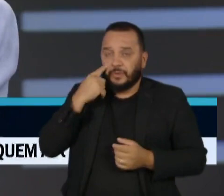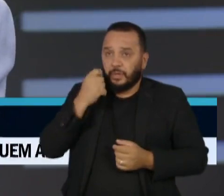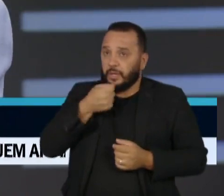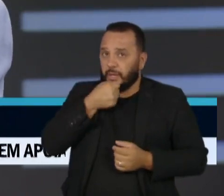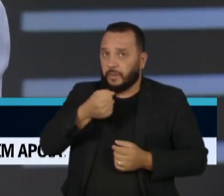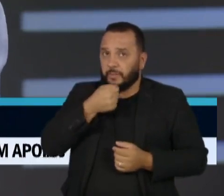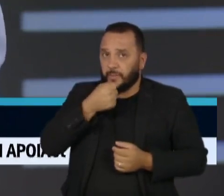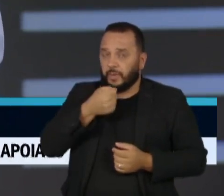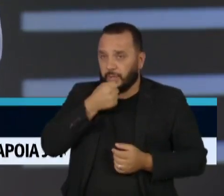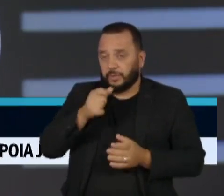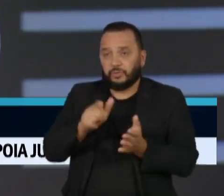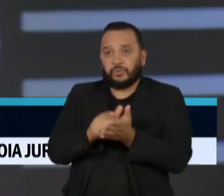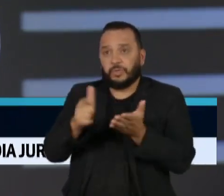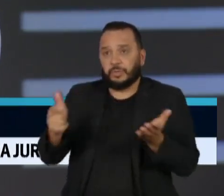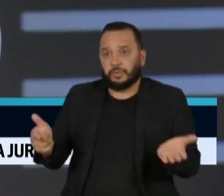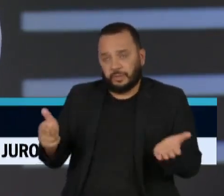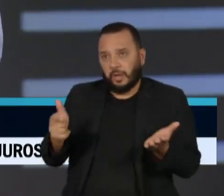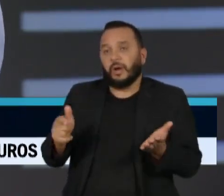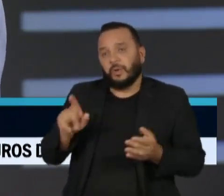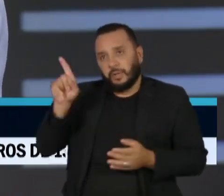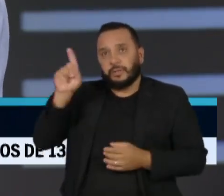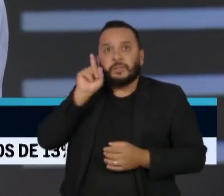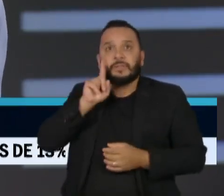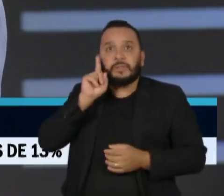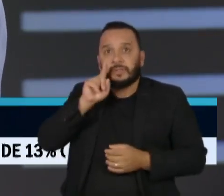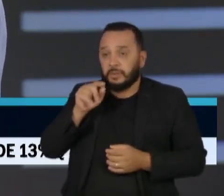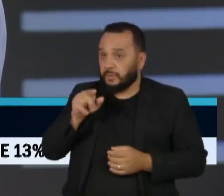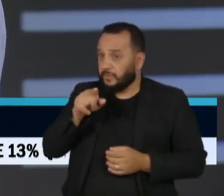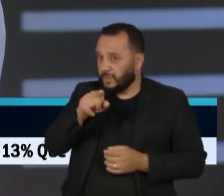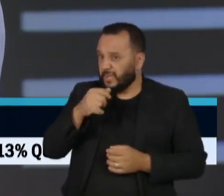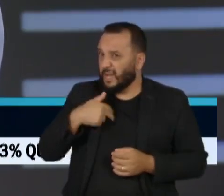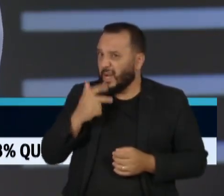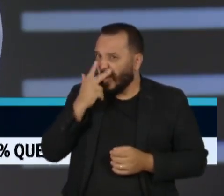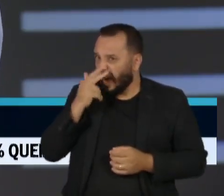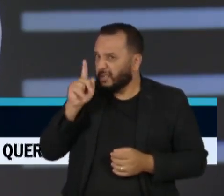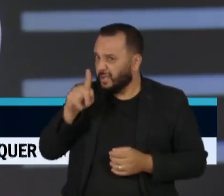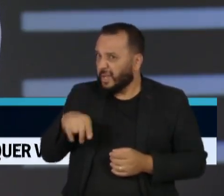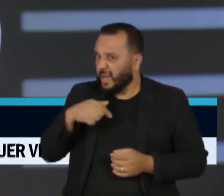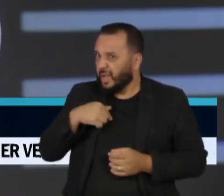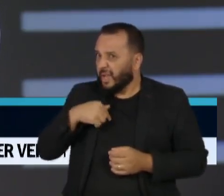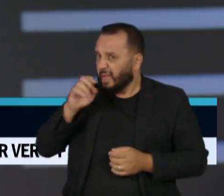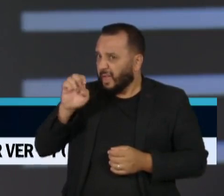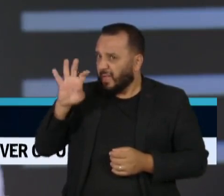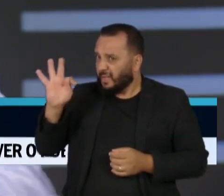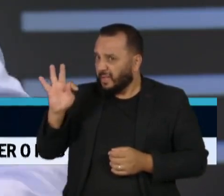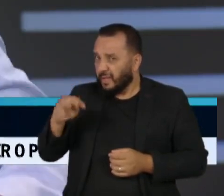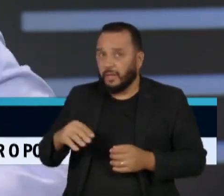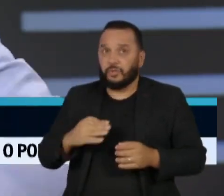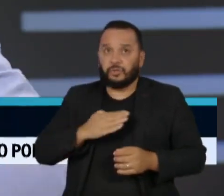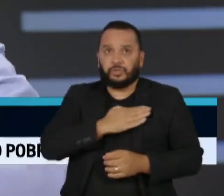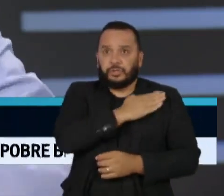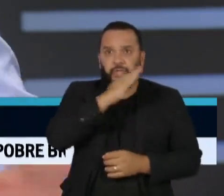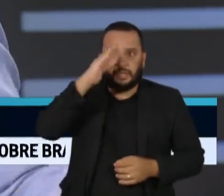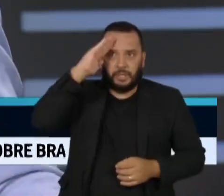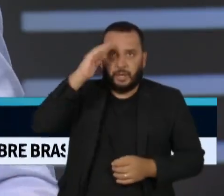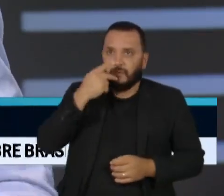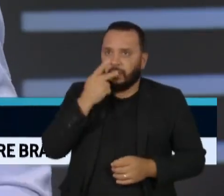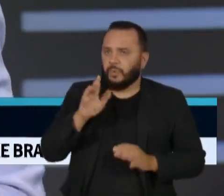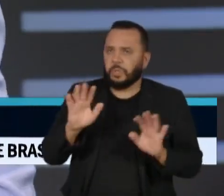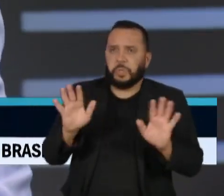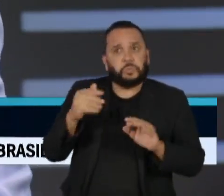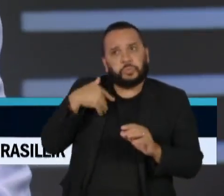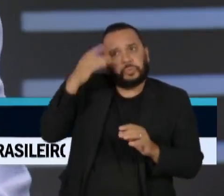do The New York Times perguntando: o senhor descarta que eram extraterrestres? E o general Glenn falou: